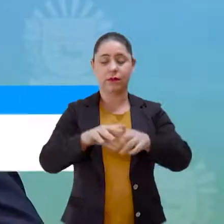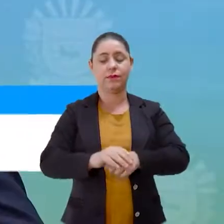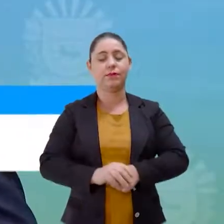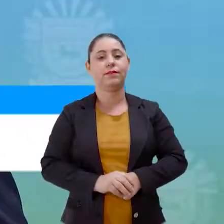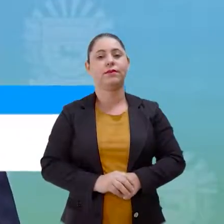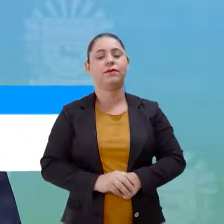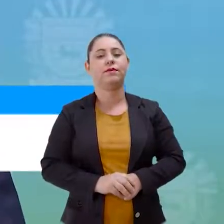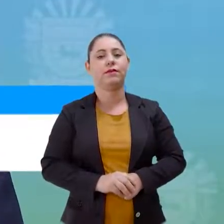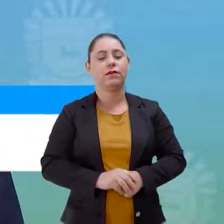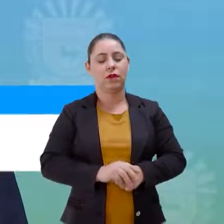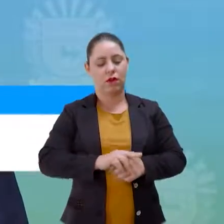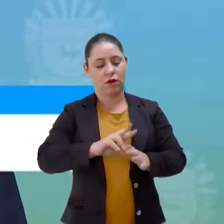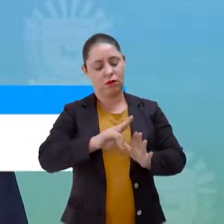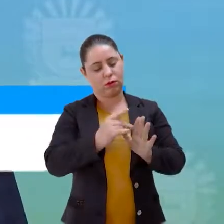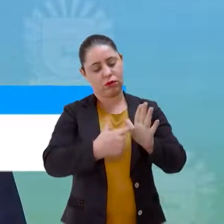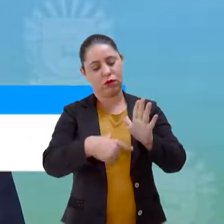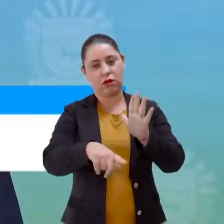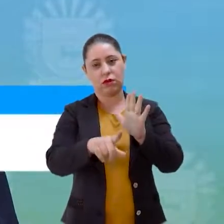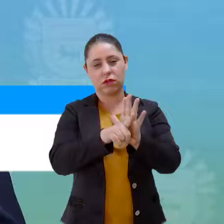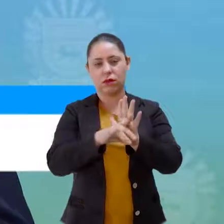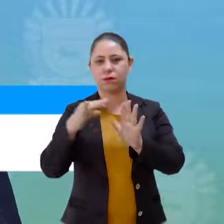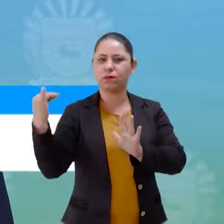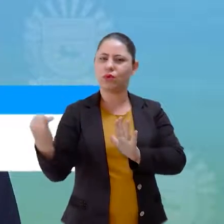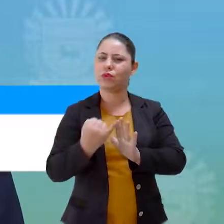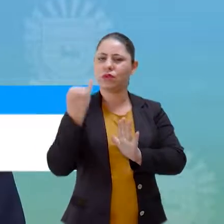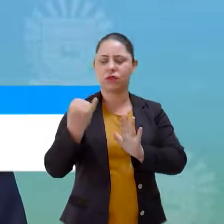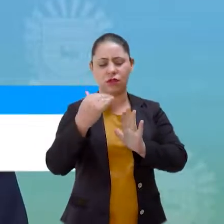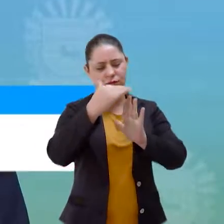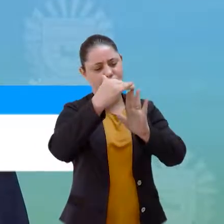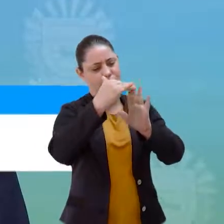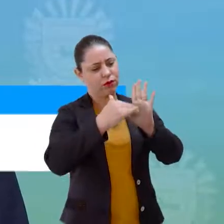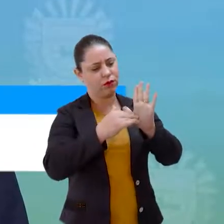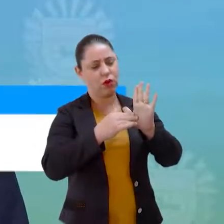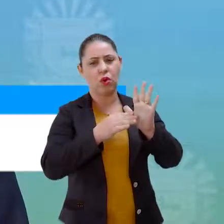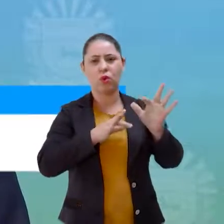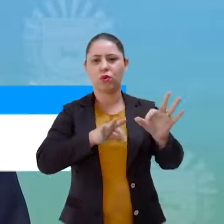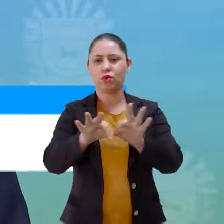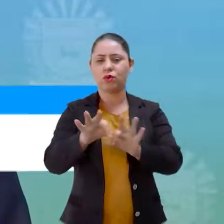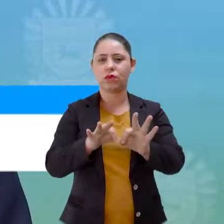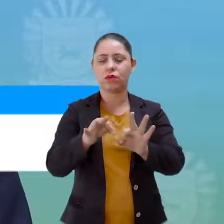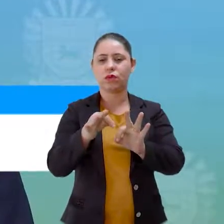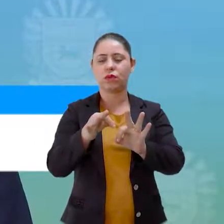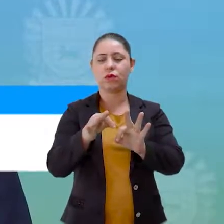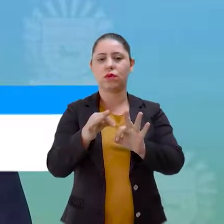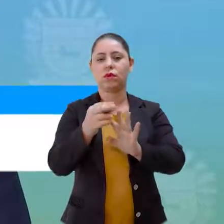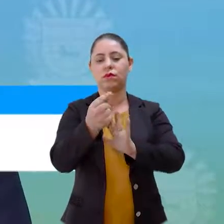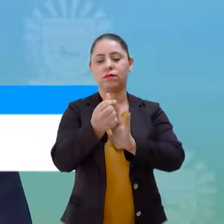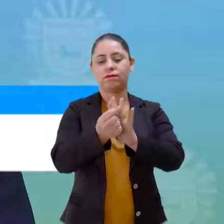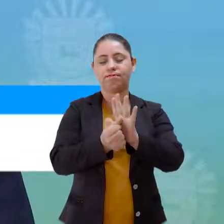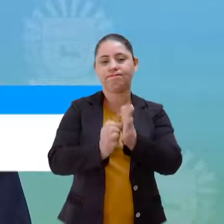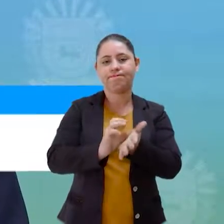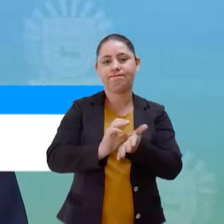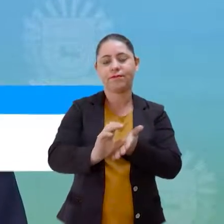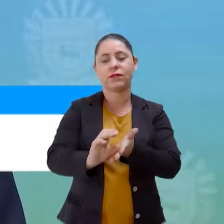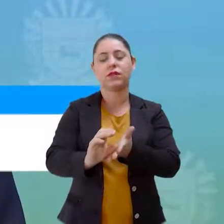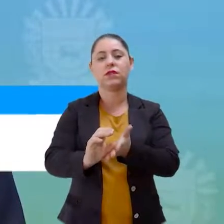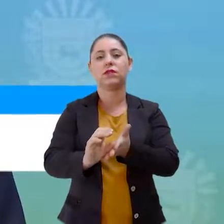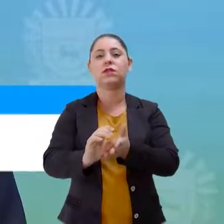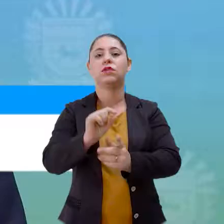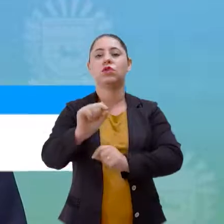matéria. Um projeto fundamental, ele que dá as diretrizes para a elaboração do orçamento e que rege